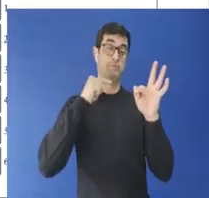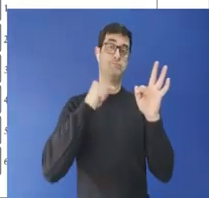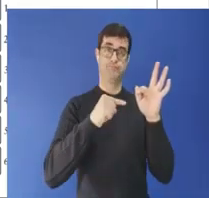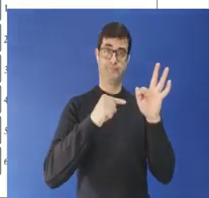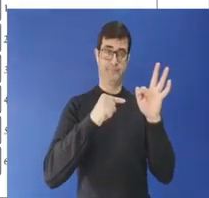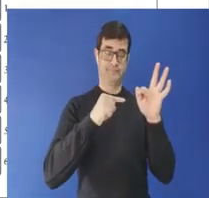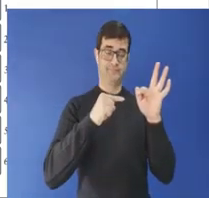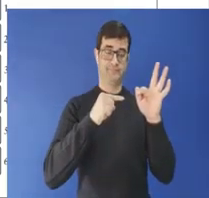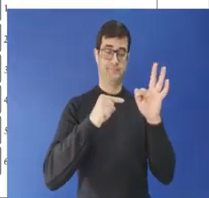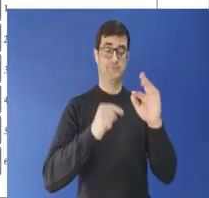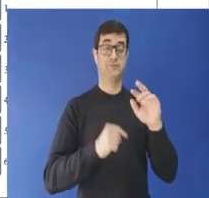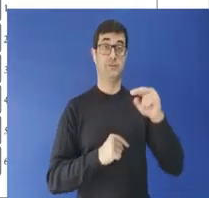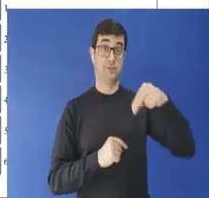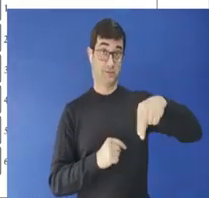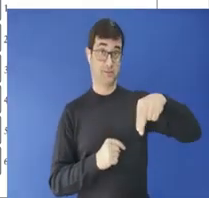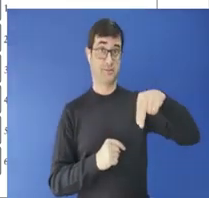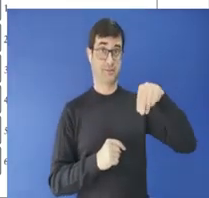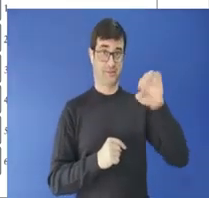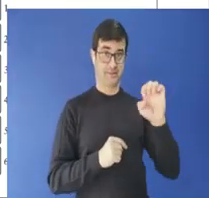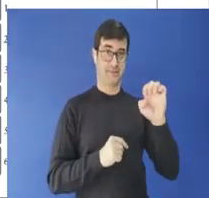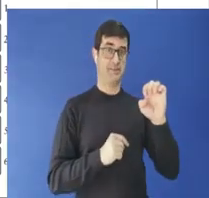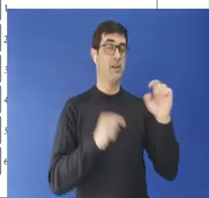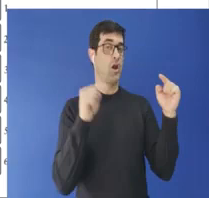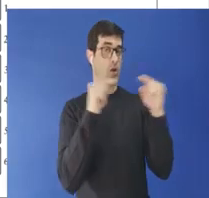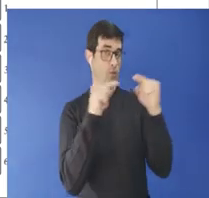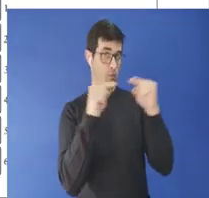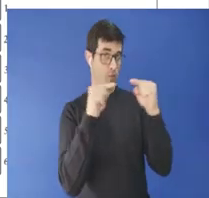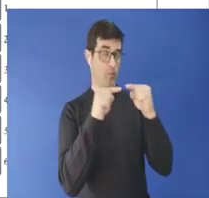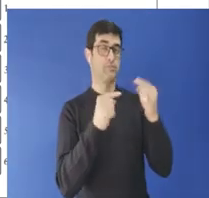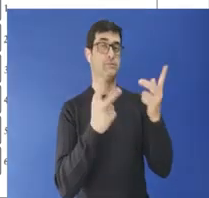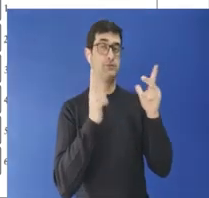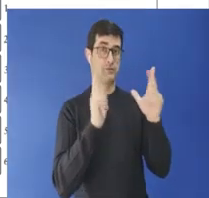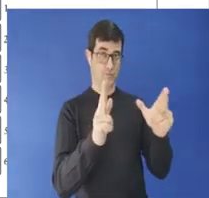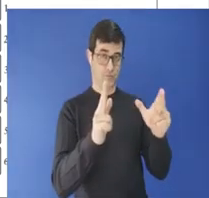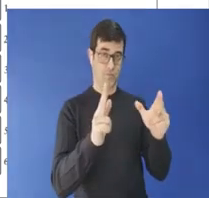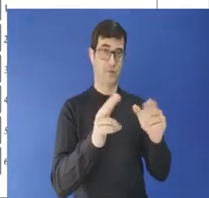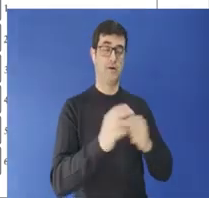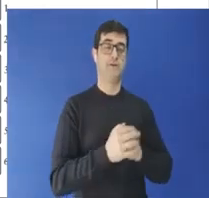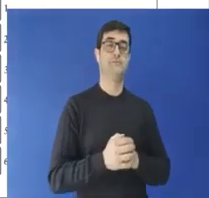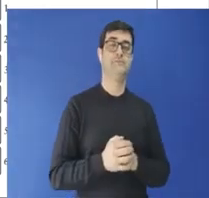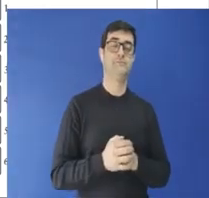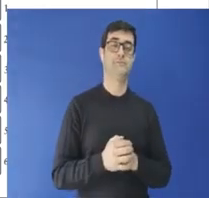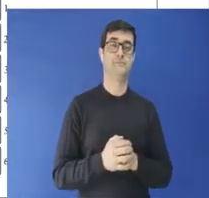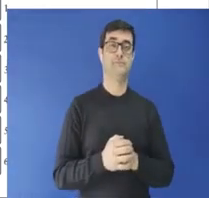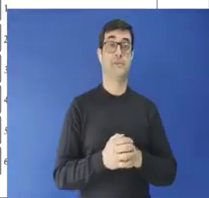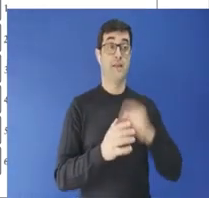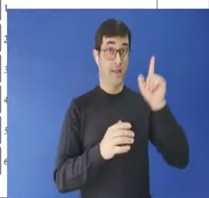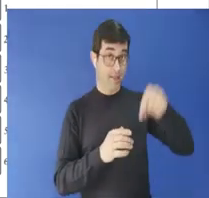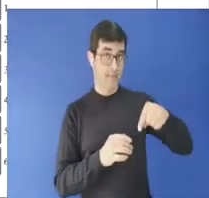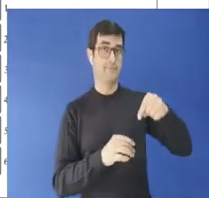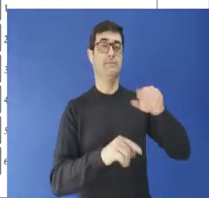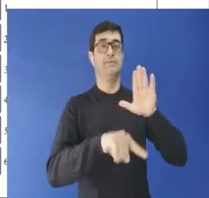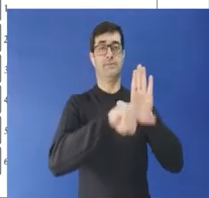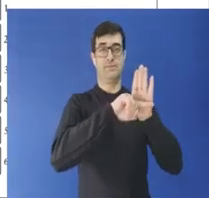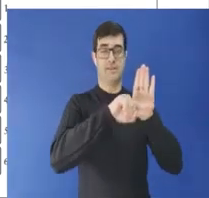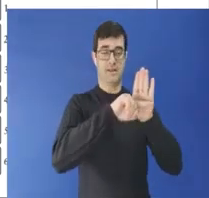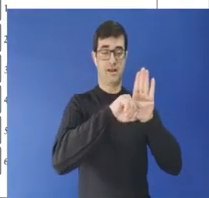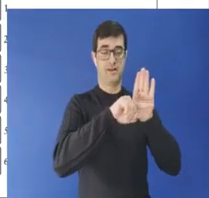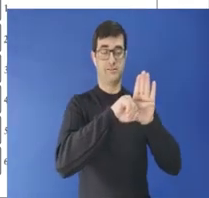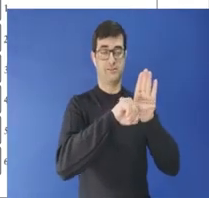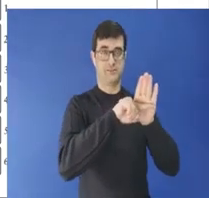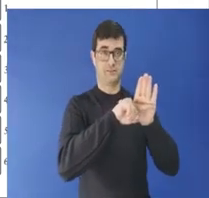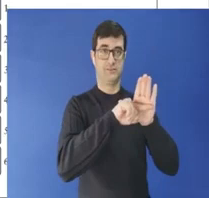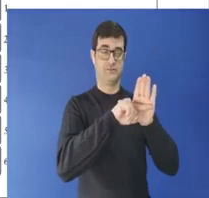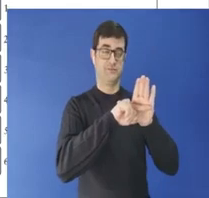carga negativa, fica com uma carga formal negativa e assume a configuração do